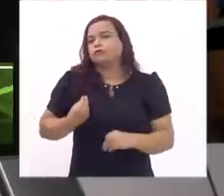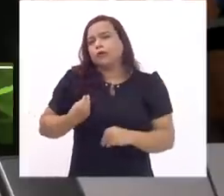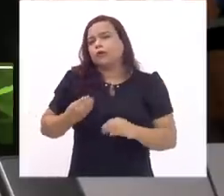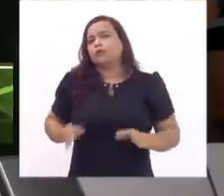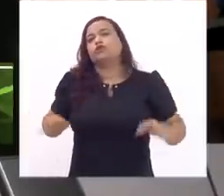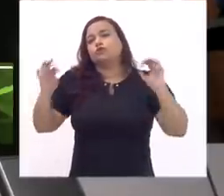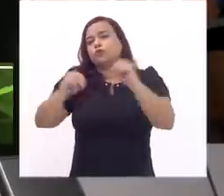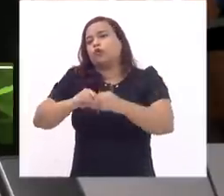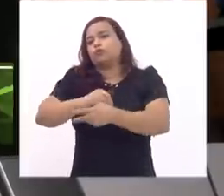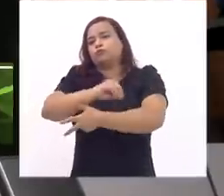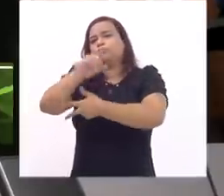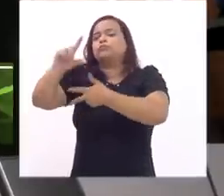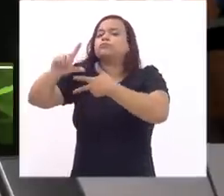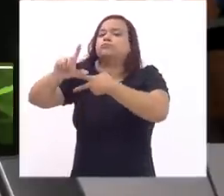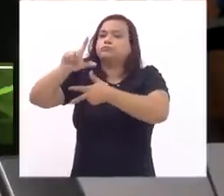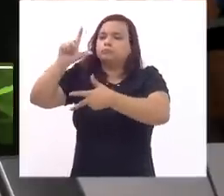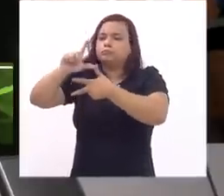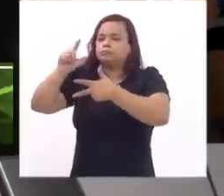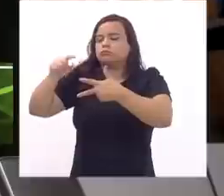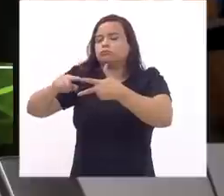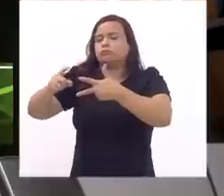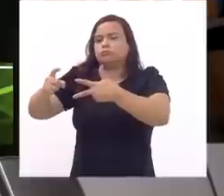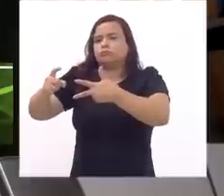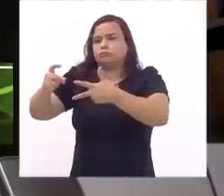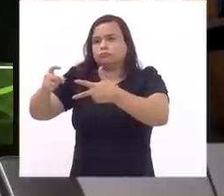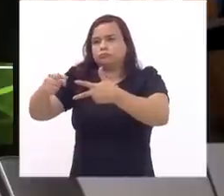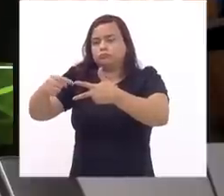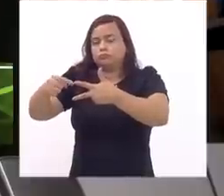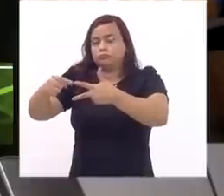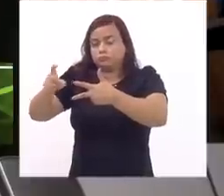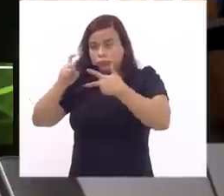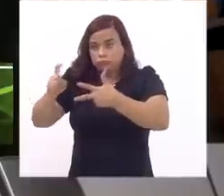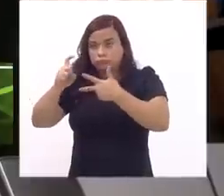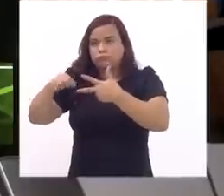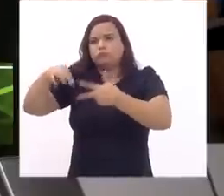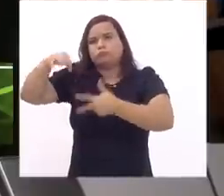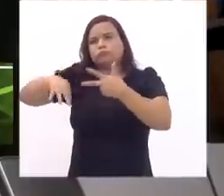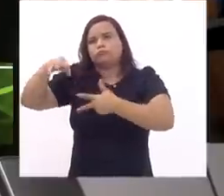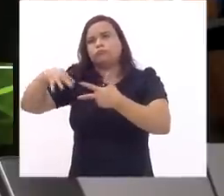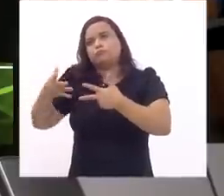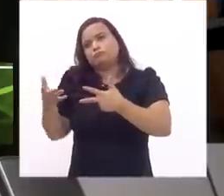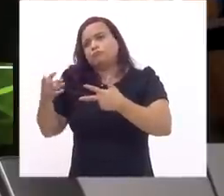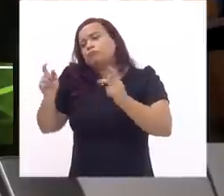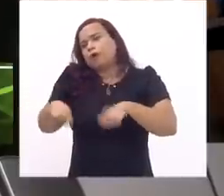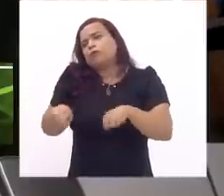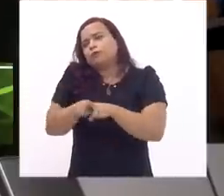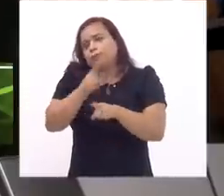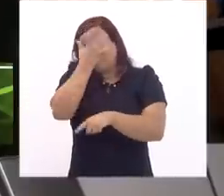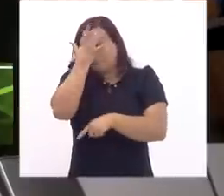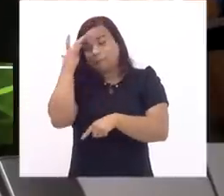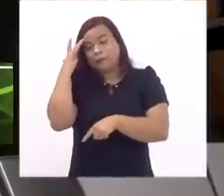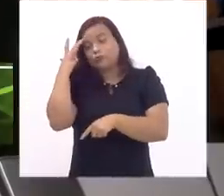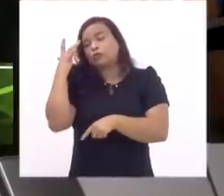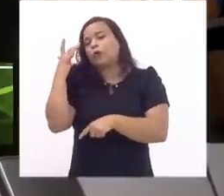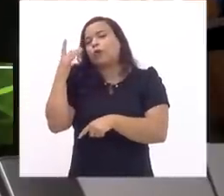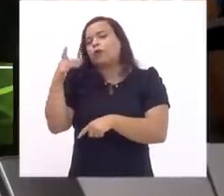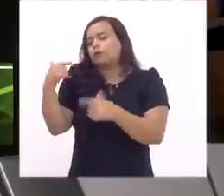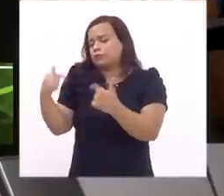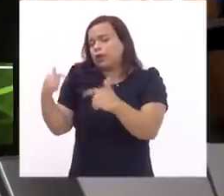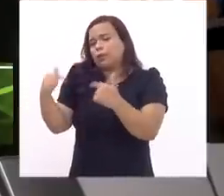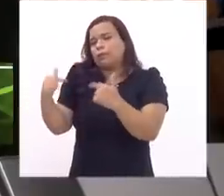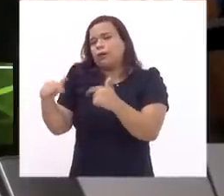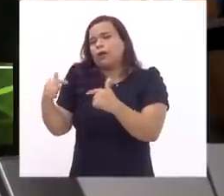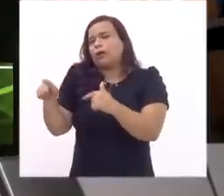poderes, valerá também para o empregado público que estiver à disposição do Poder Executivo, empregado público